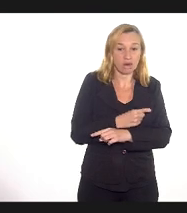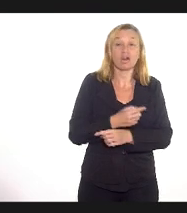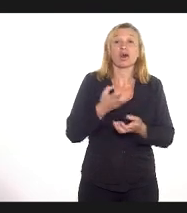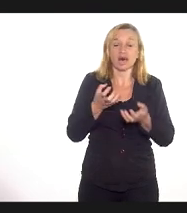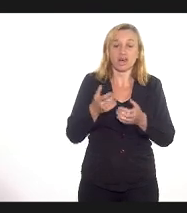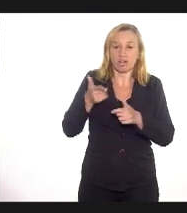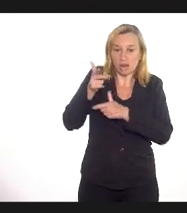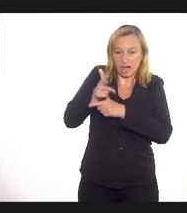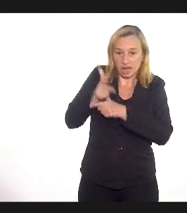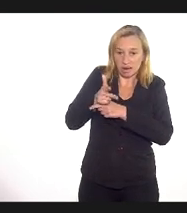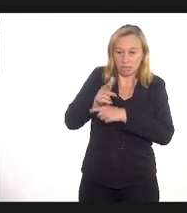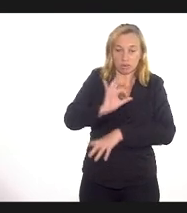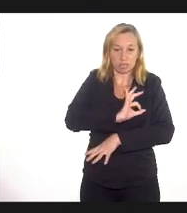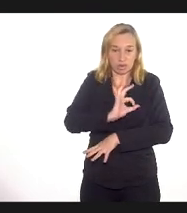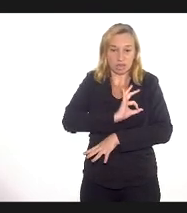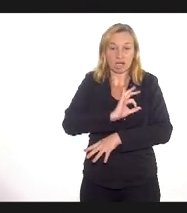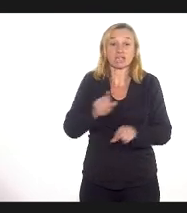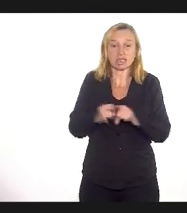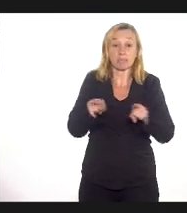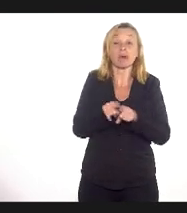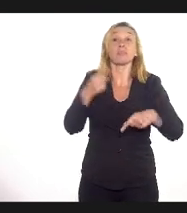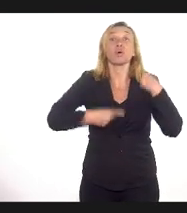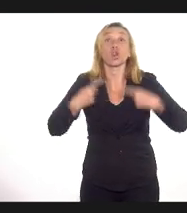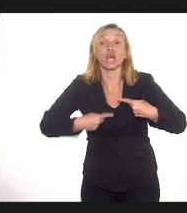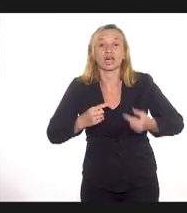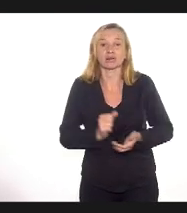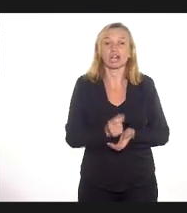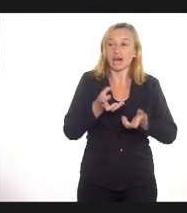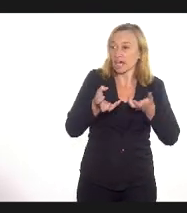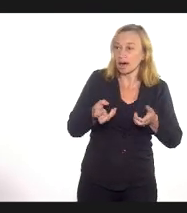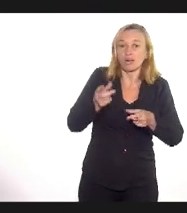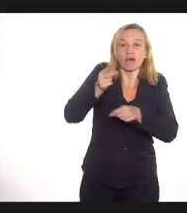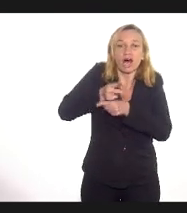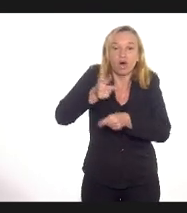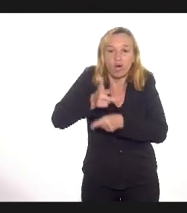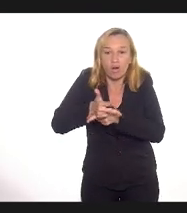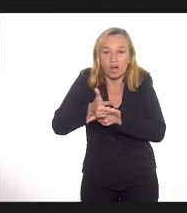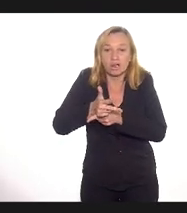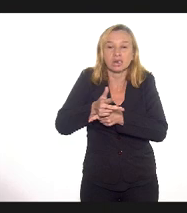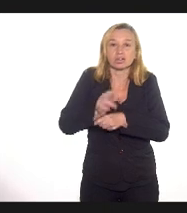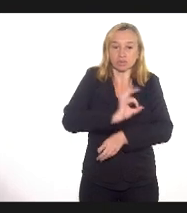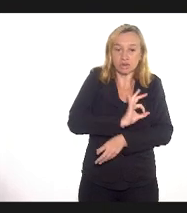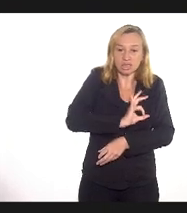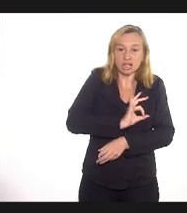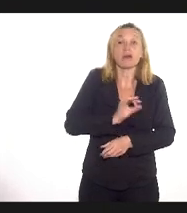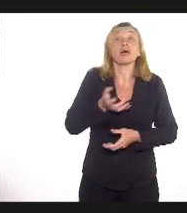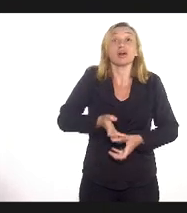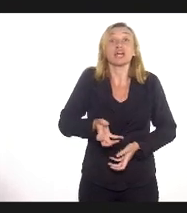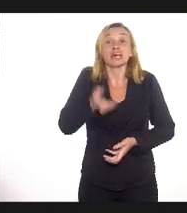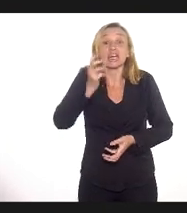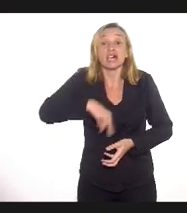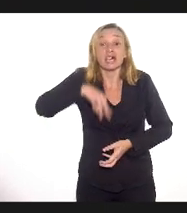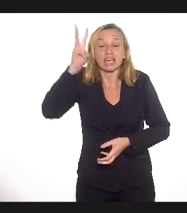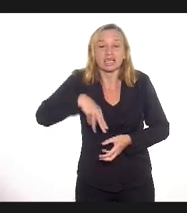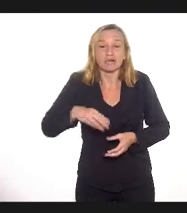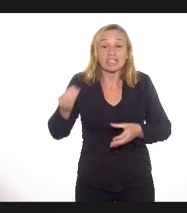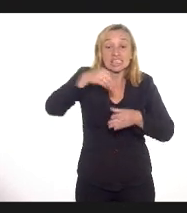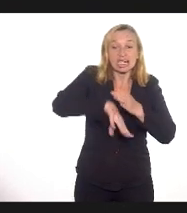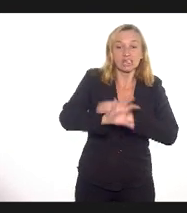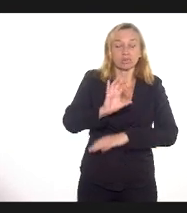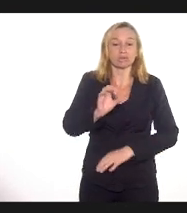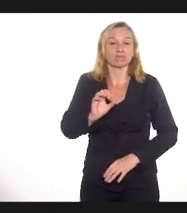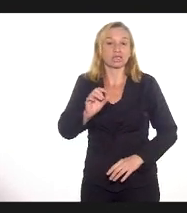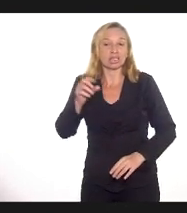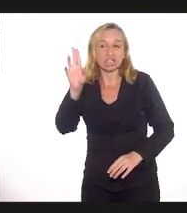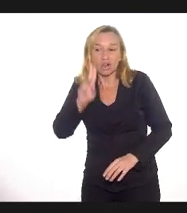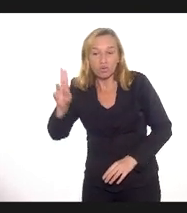policial? Bota. Mas bota nos políticos também. Quer botar câmera no policial? Bota. Mas bota em quem trabalha dentro das universidades. Bota